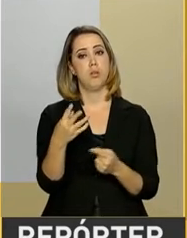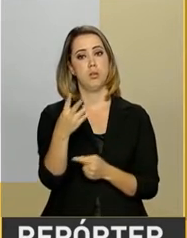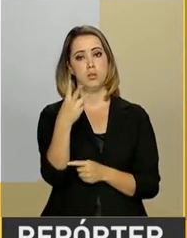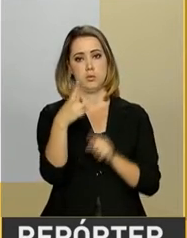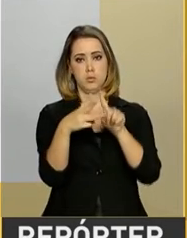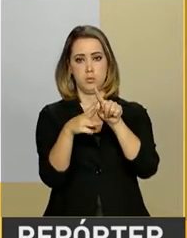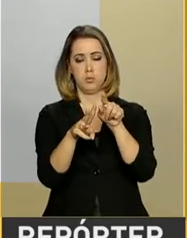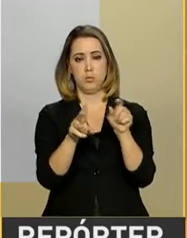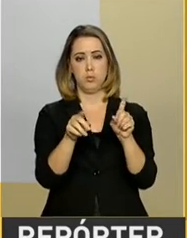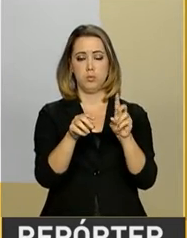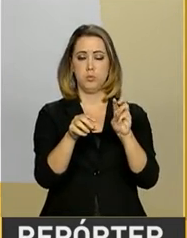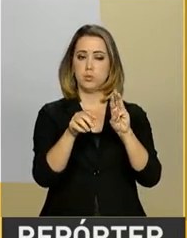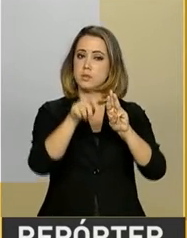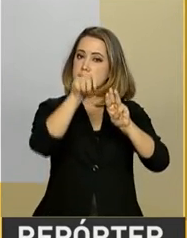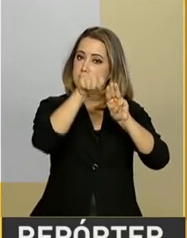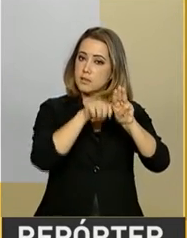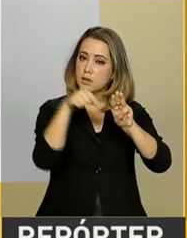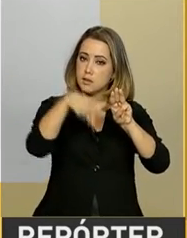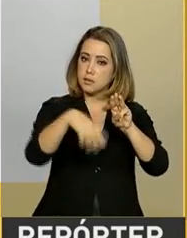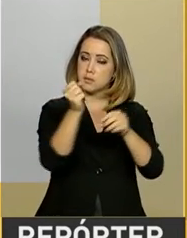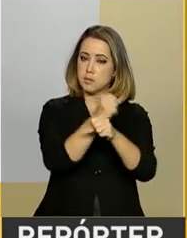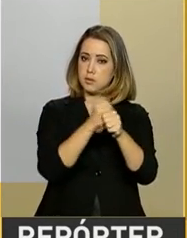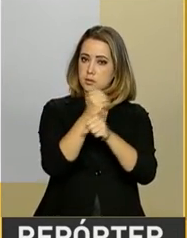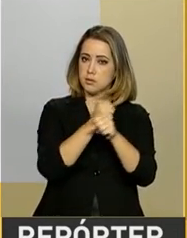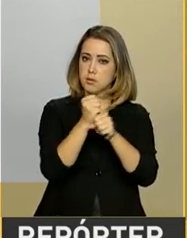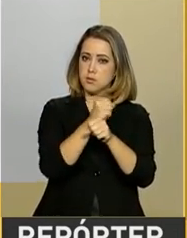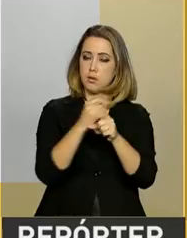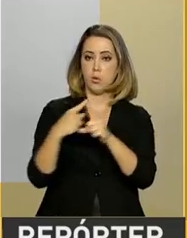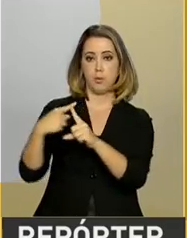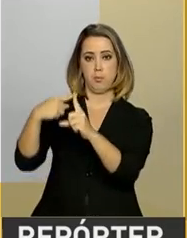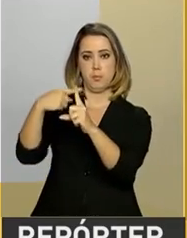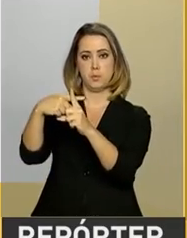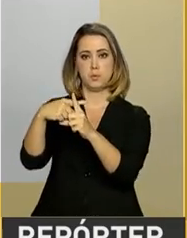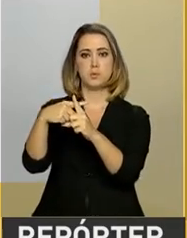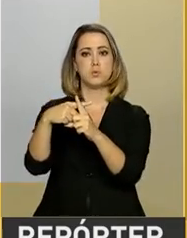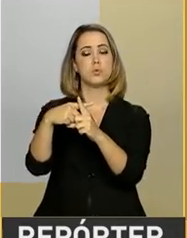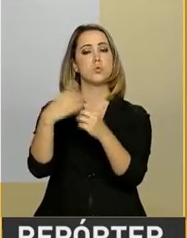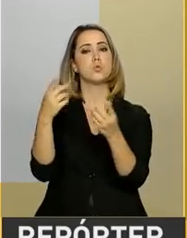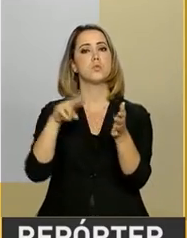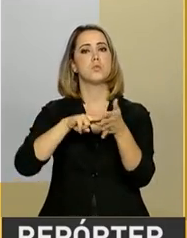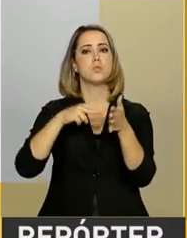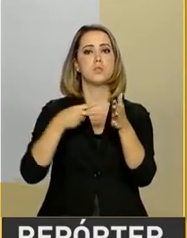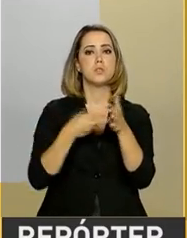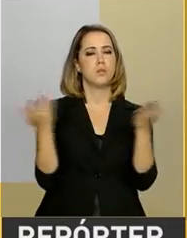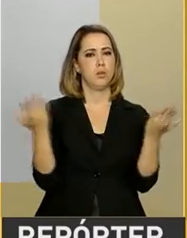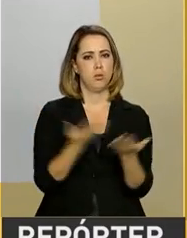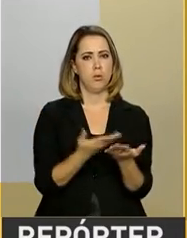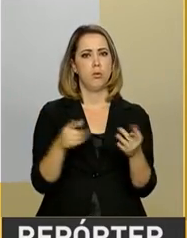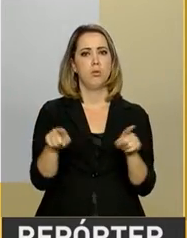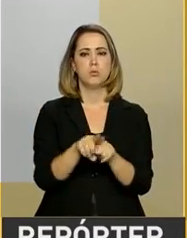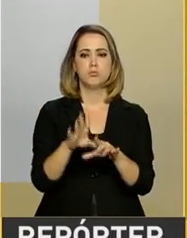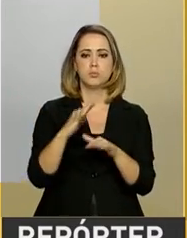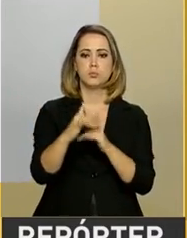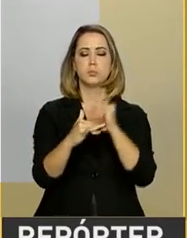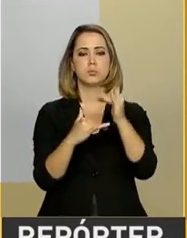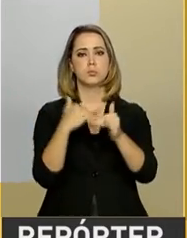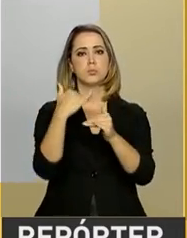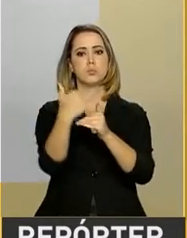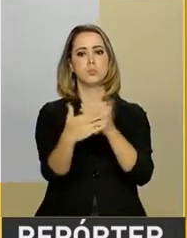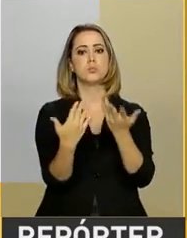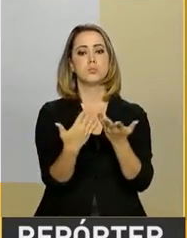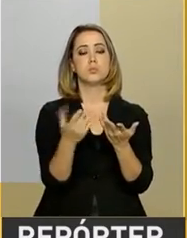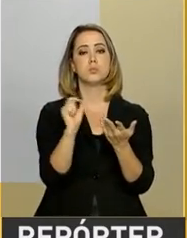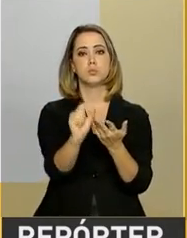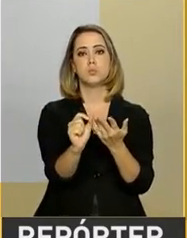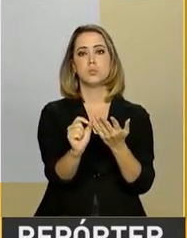já no primeiro dentro da sécs a este projecto em que estamos eu cresci mento acelerando-se